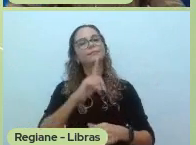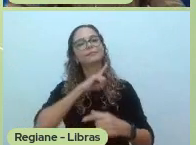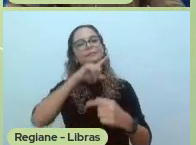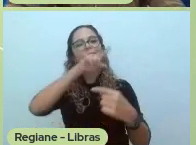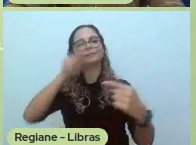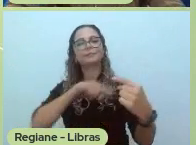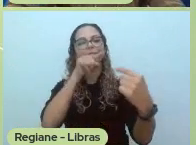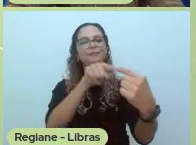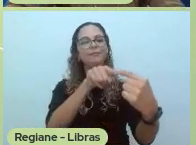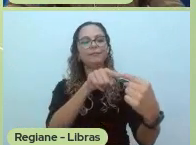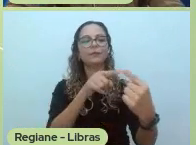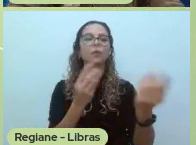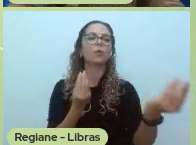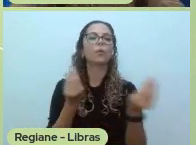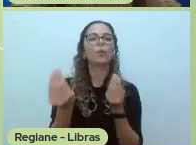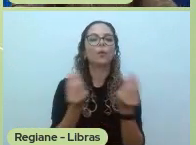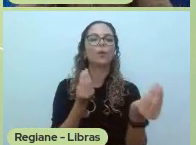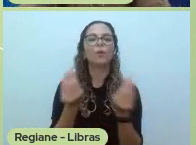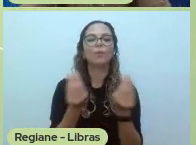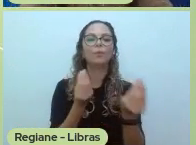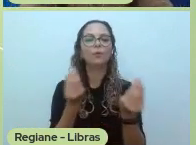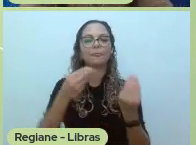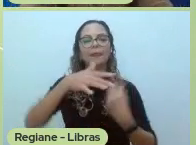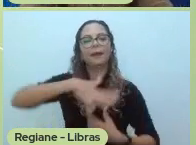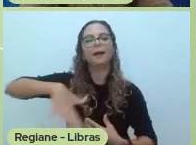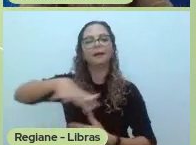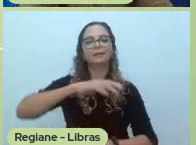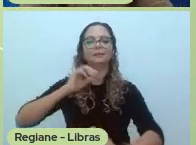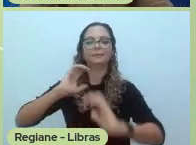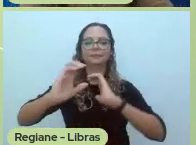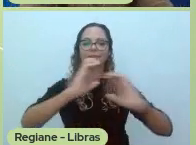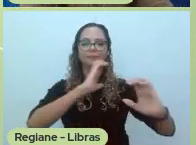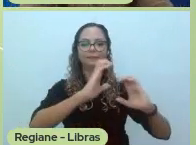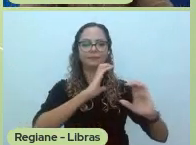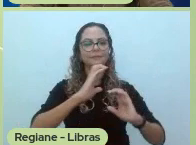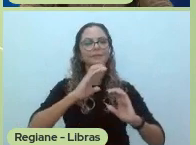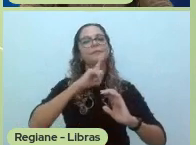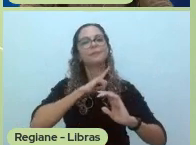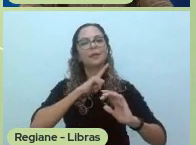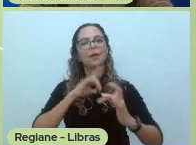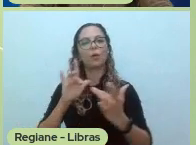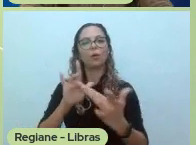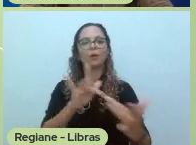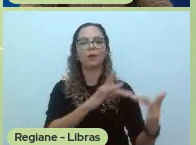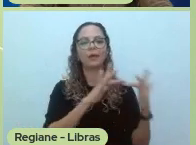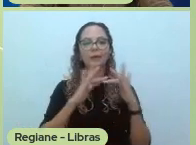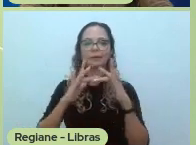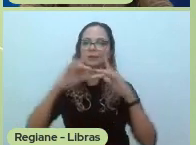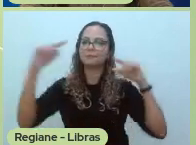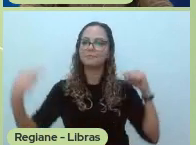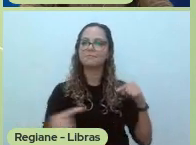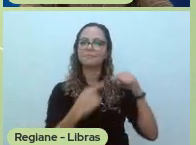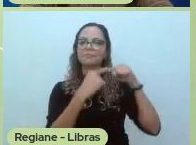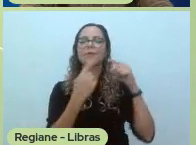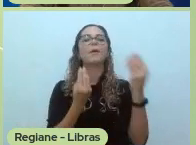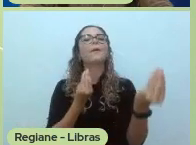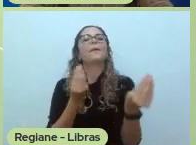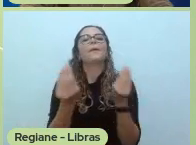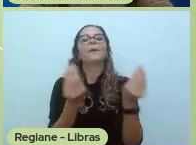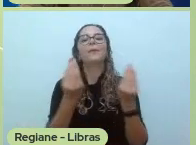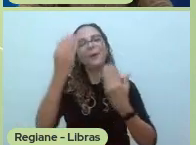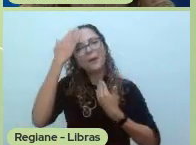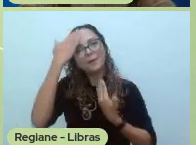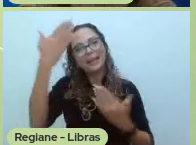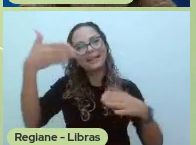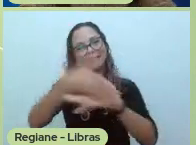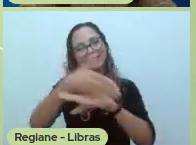que o setor de telecomunicações, o setor de conectividade se insere dentro da agenda de vocês. Obrigado pela participação, Marisa, a